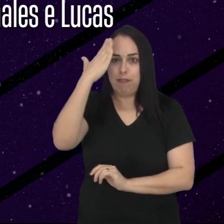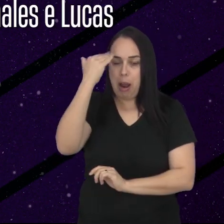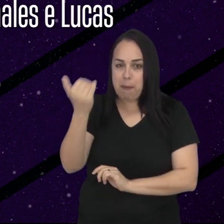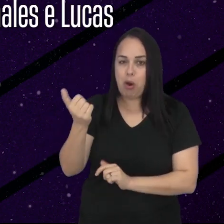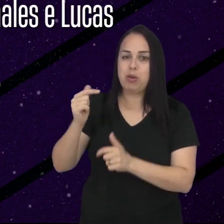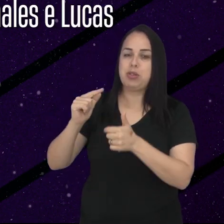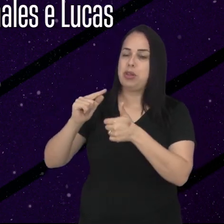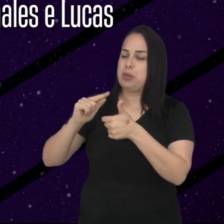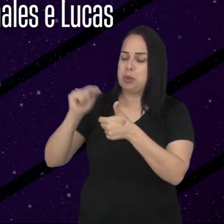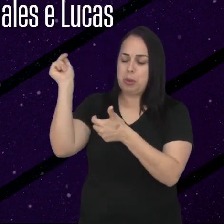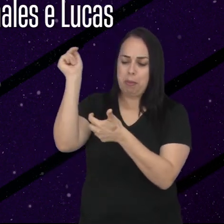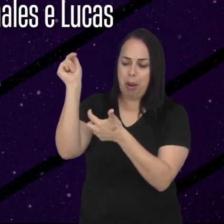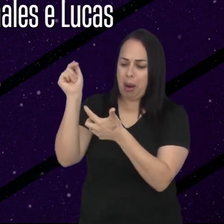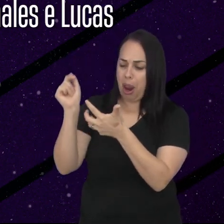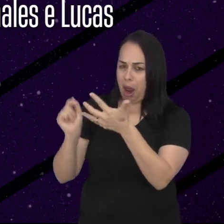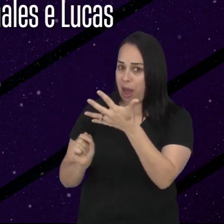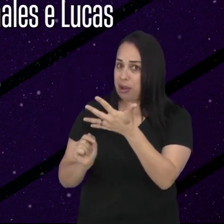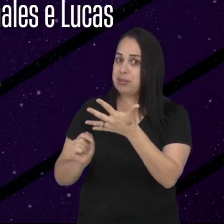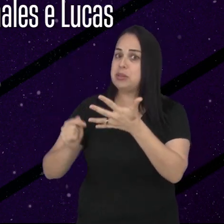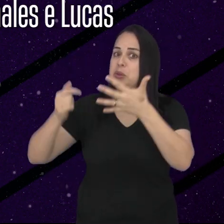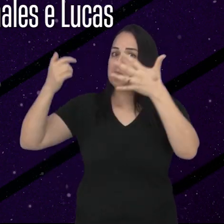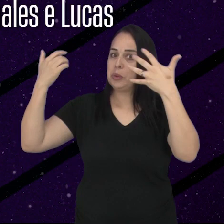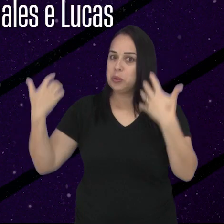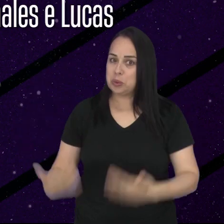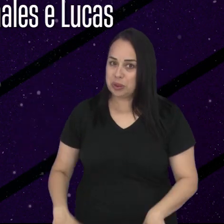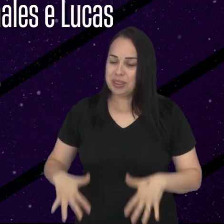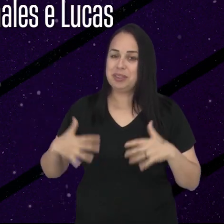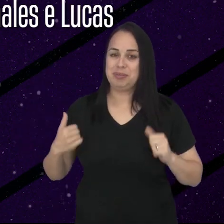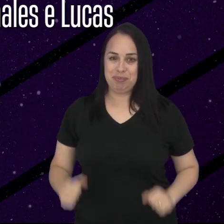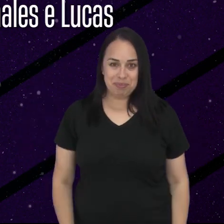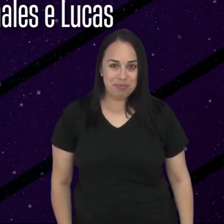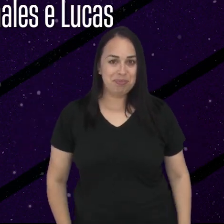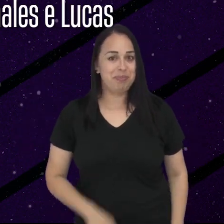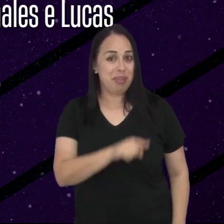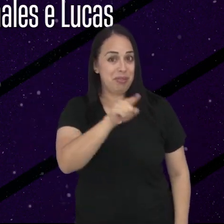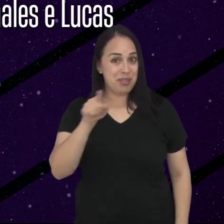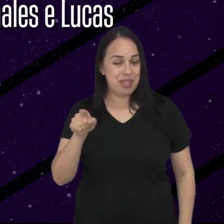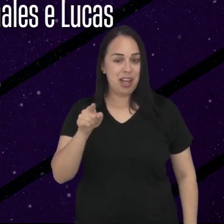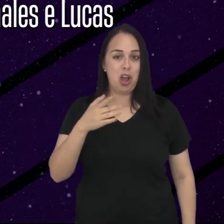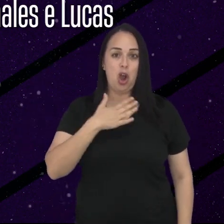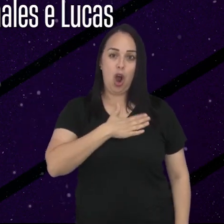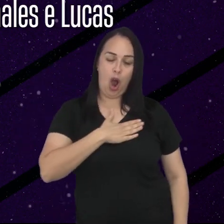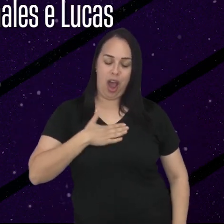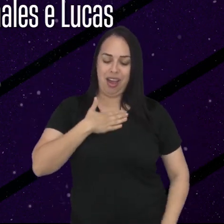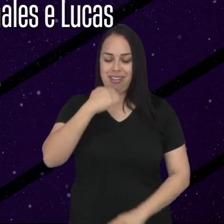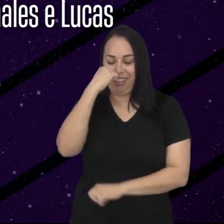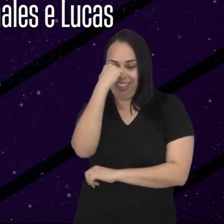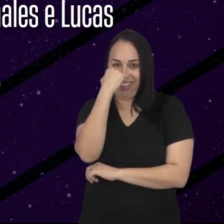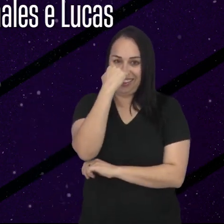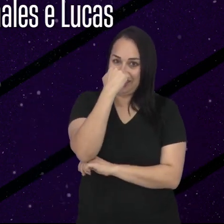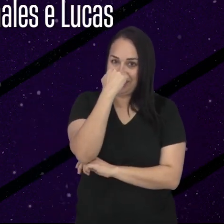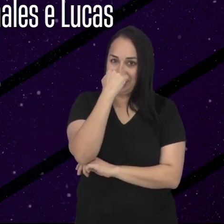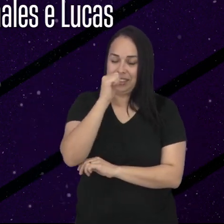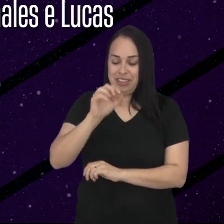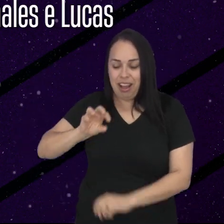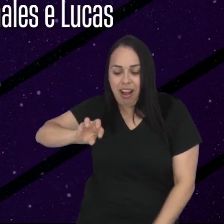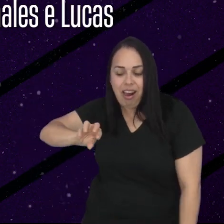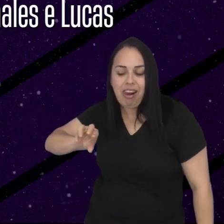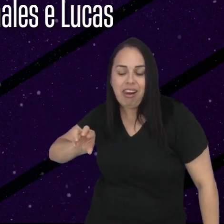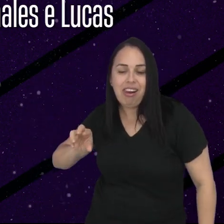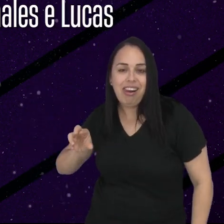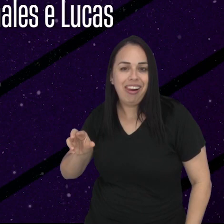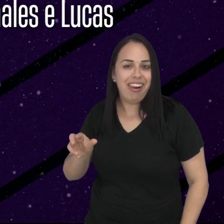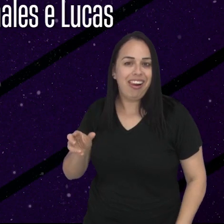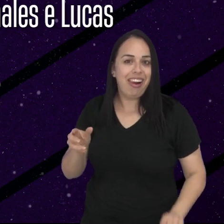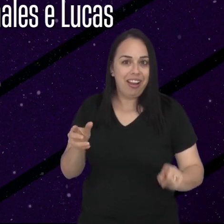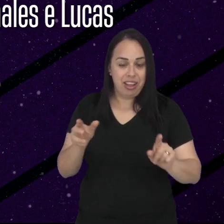Leandro e Leonardo, Chitãozinho e Chororó e Zezé de Camargo e Luciano. Se você curte esse tipo de som, ó, já vai aumentando o volume por